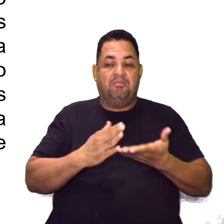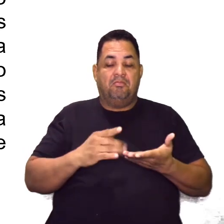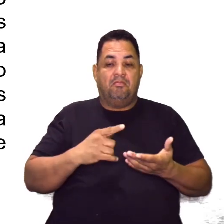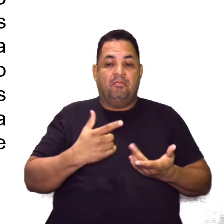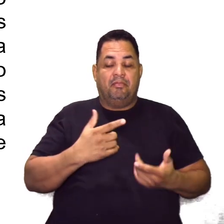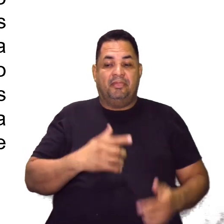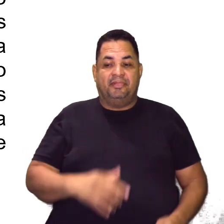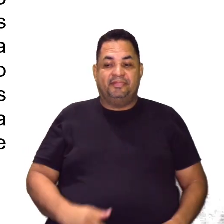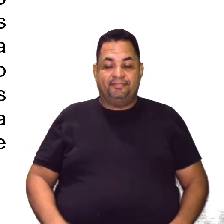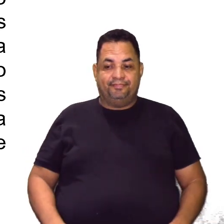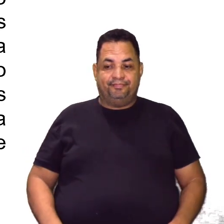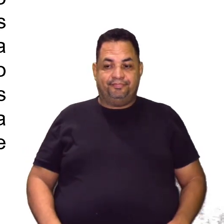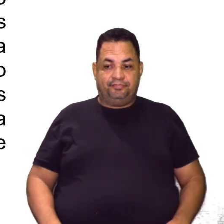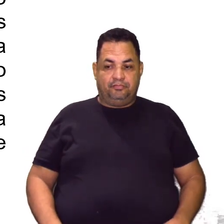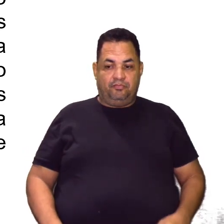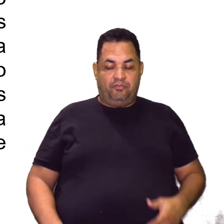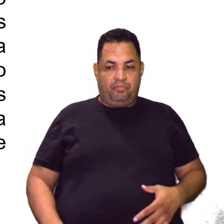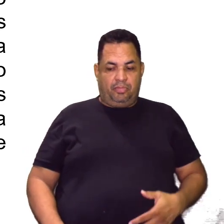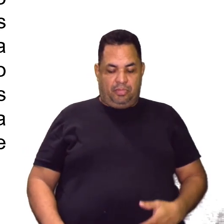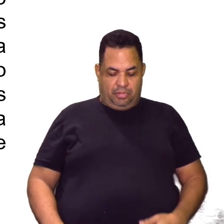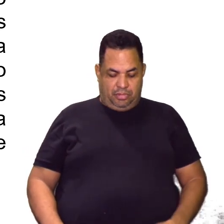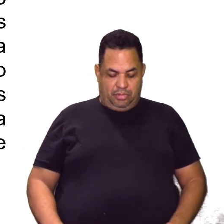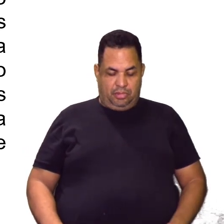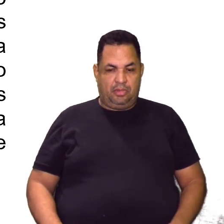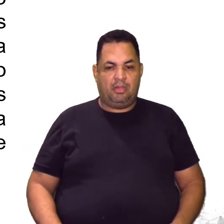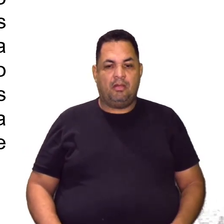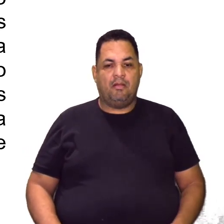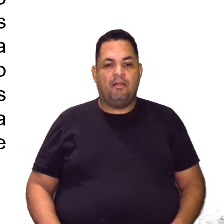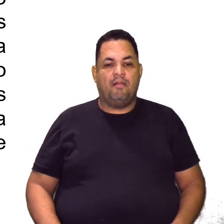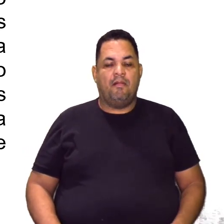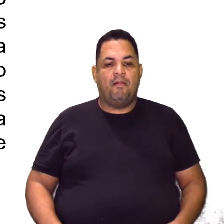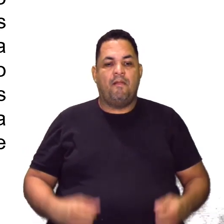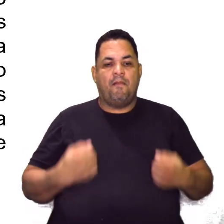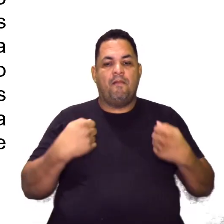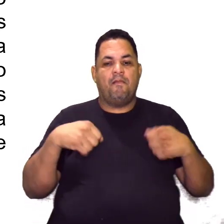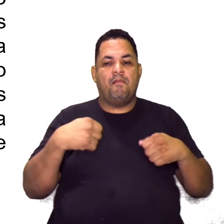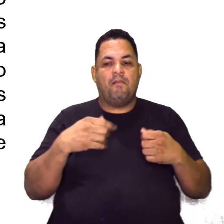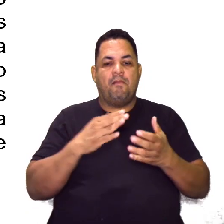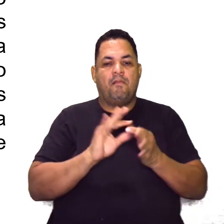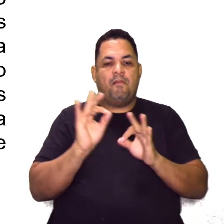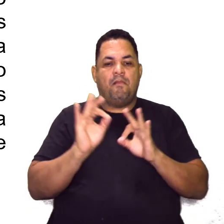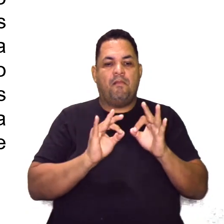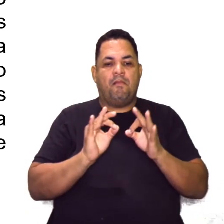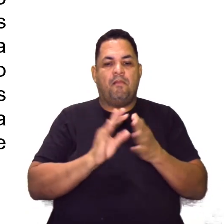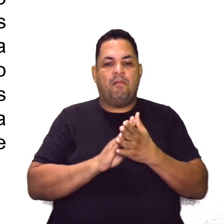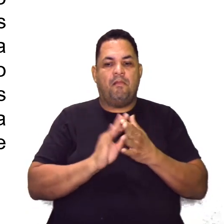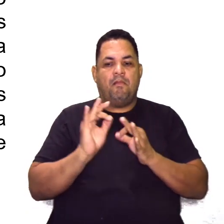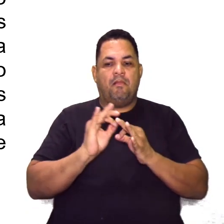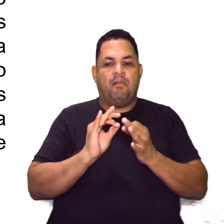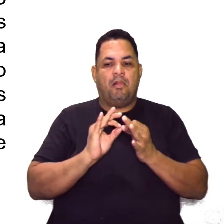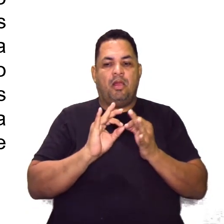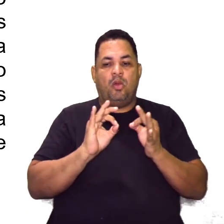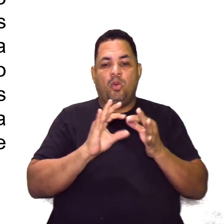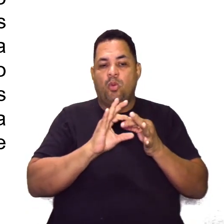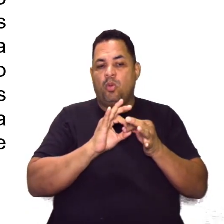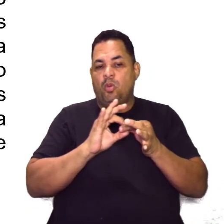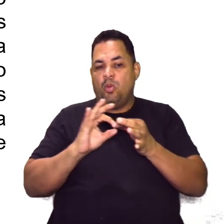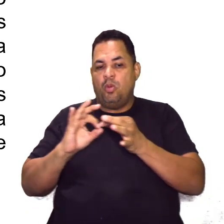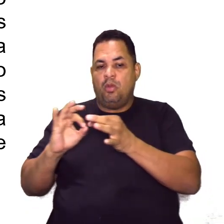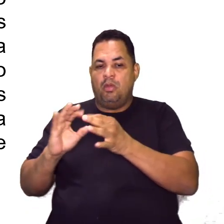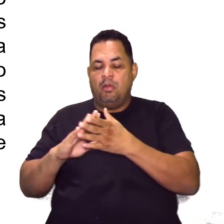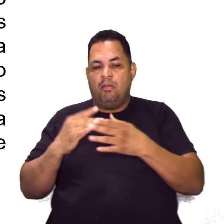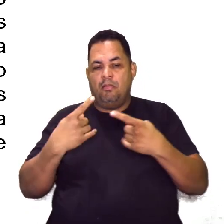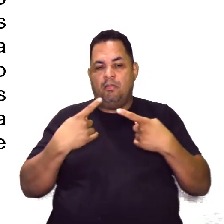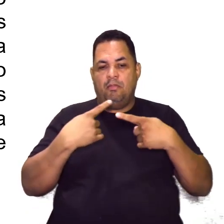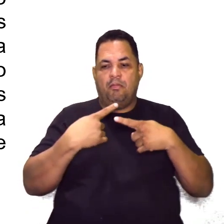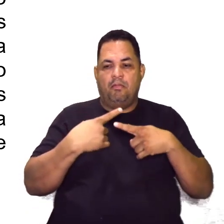que conhecemos até o momento. E são necessárias exatamente as longas cadeias.